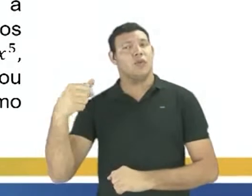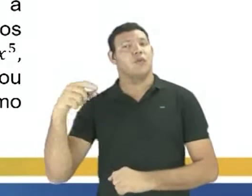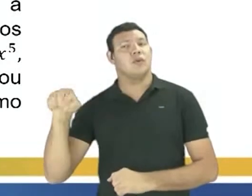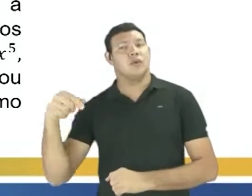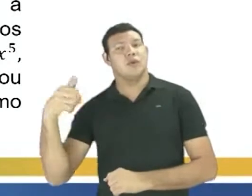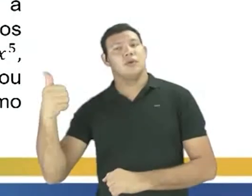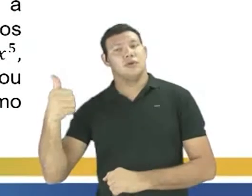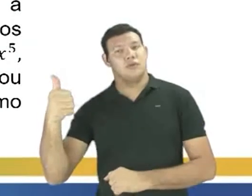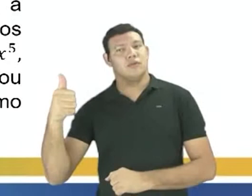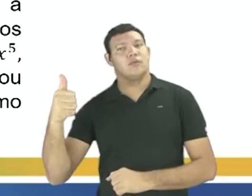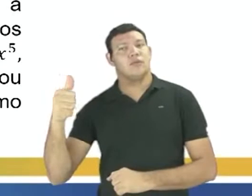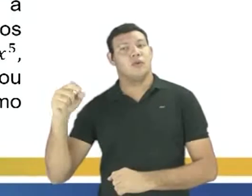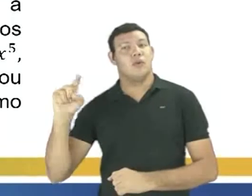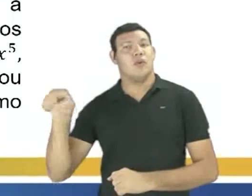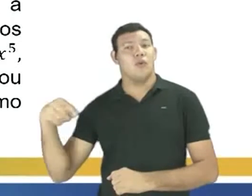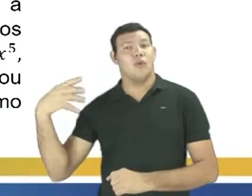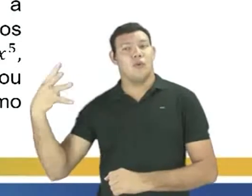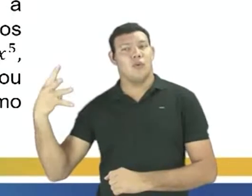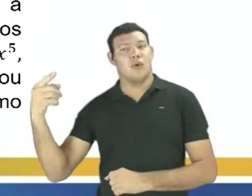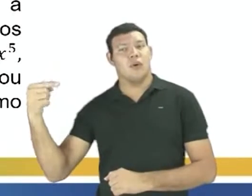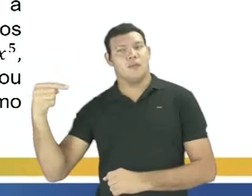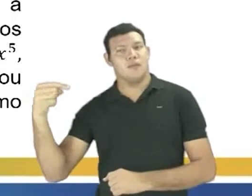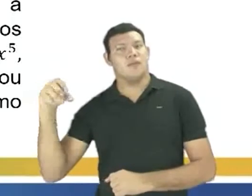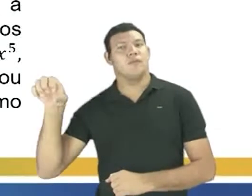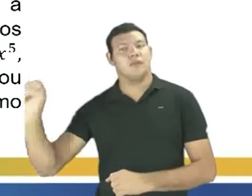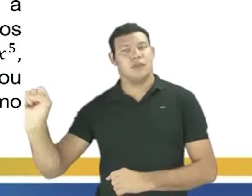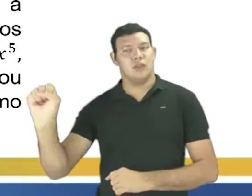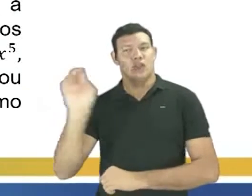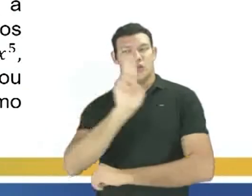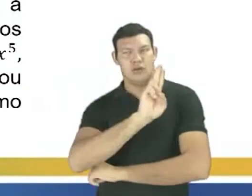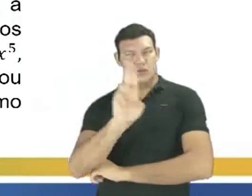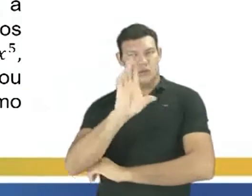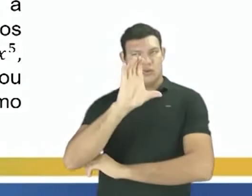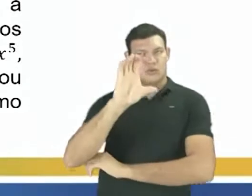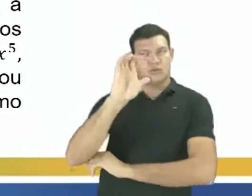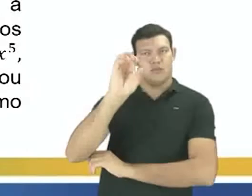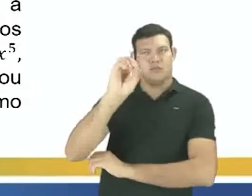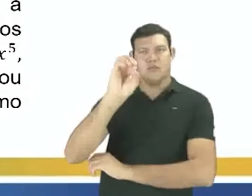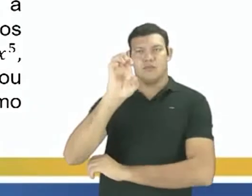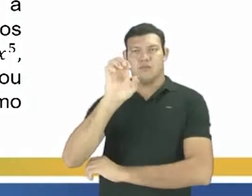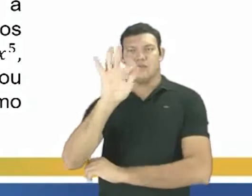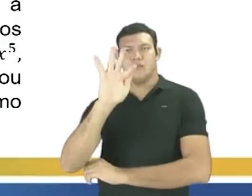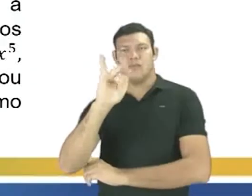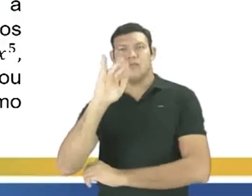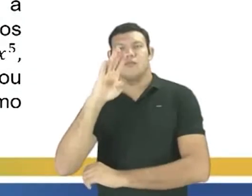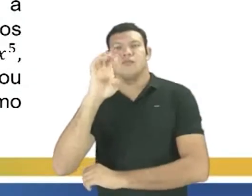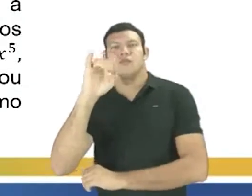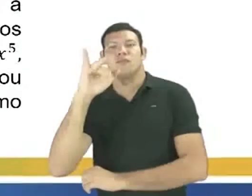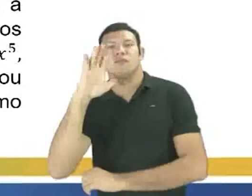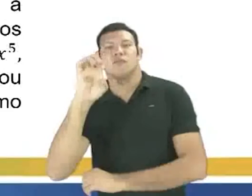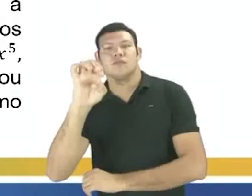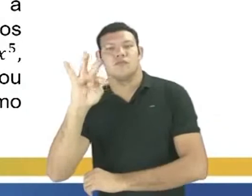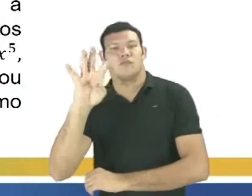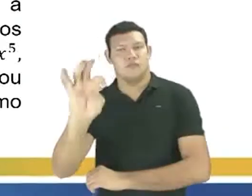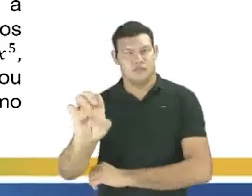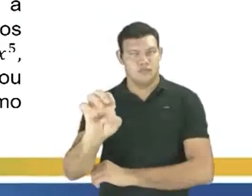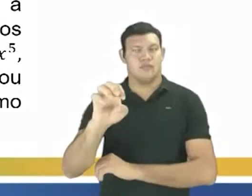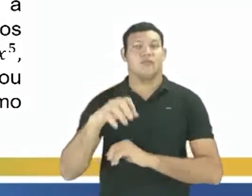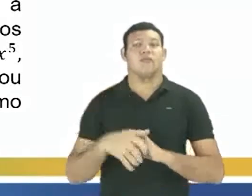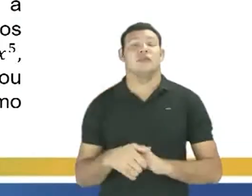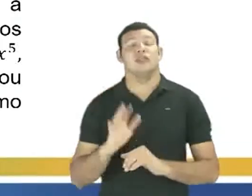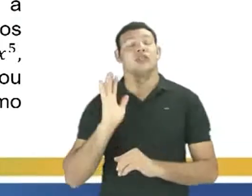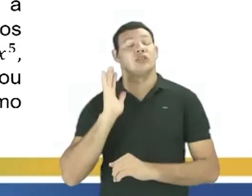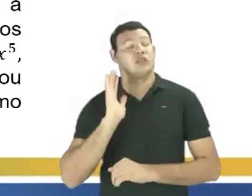8, todos esses números eles são chamados de coeficiente. Já as parcelas desse